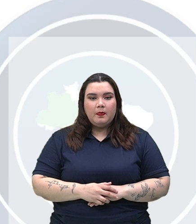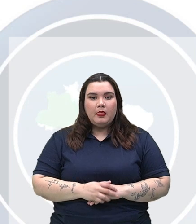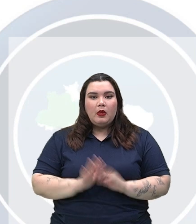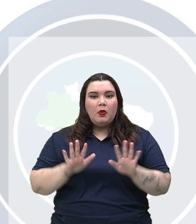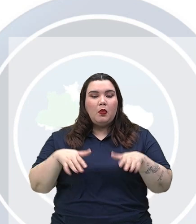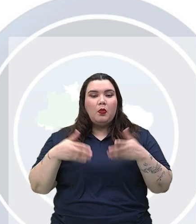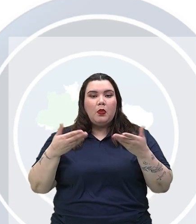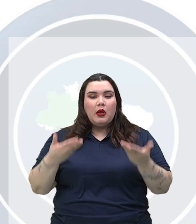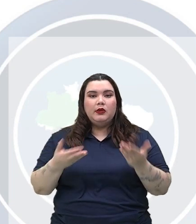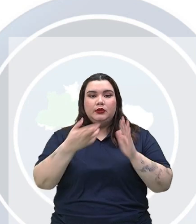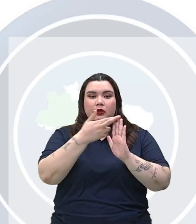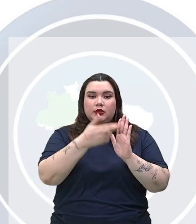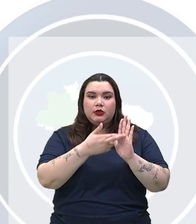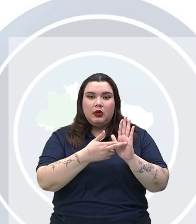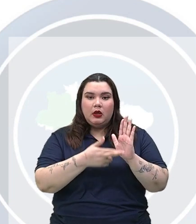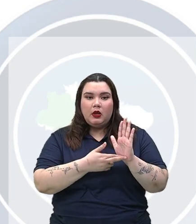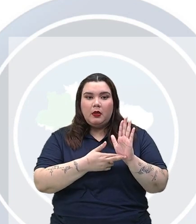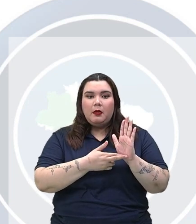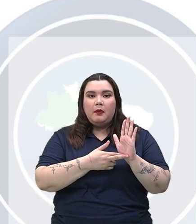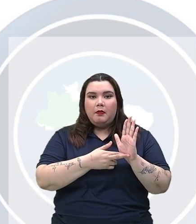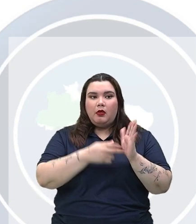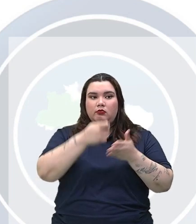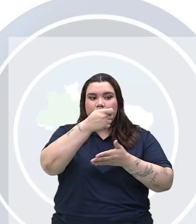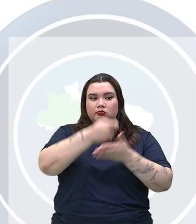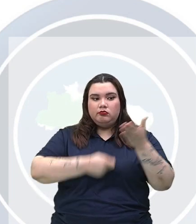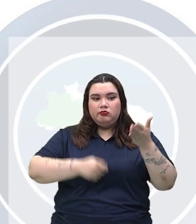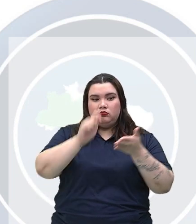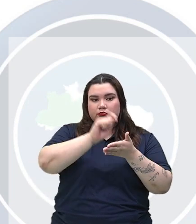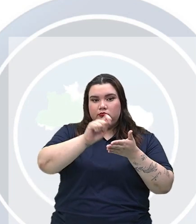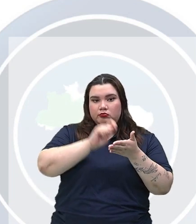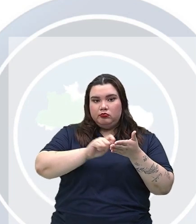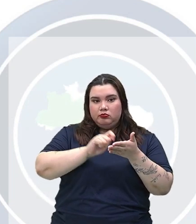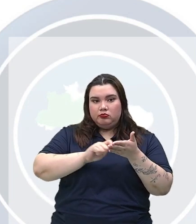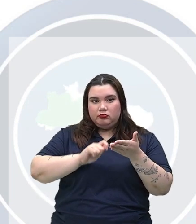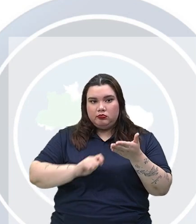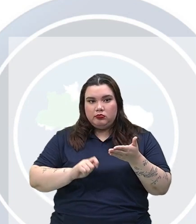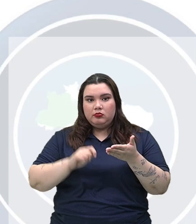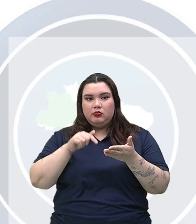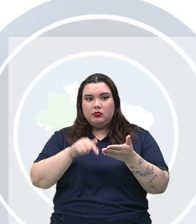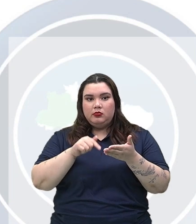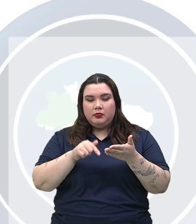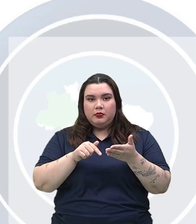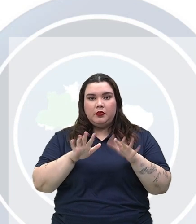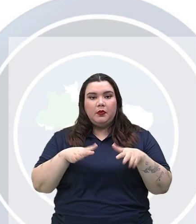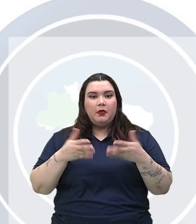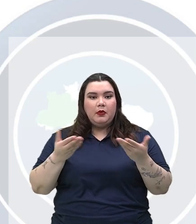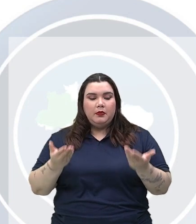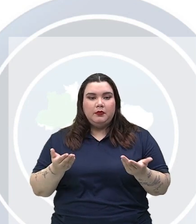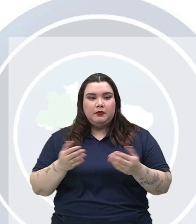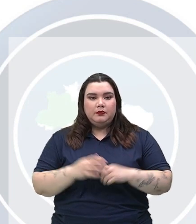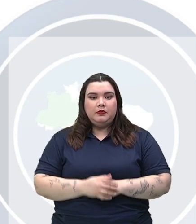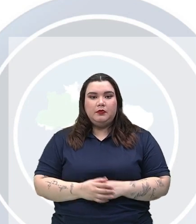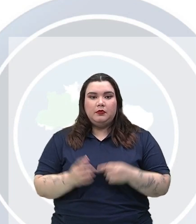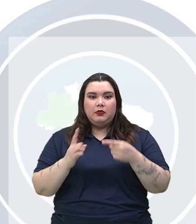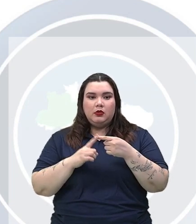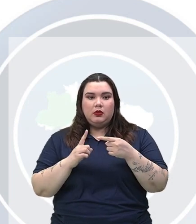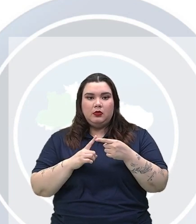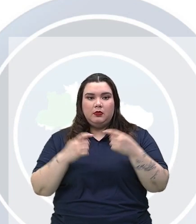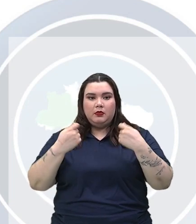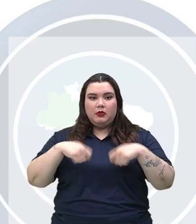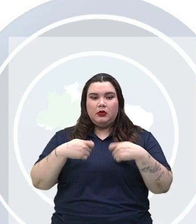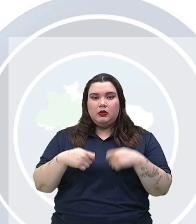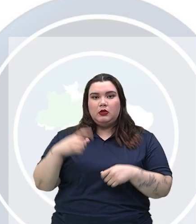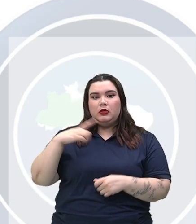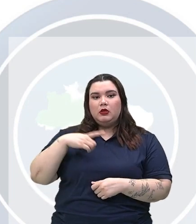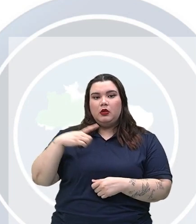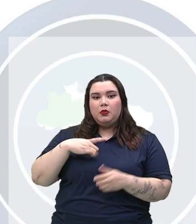Quais são os requisitos para o preenchimento desse diário físico da EJA? Primeiro, o professor deve ter em